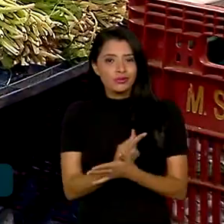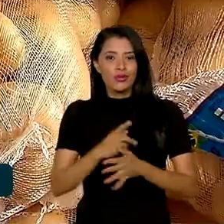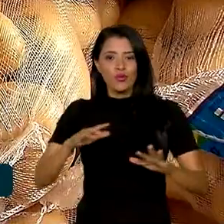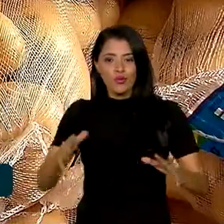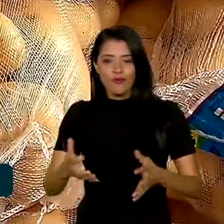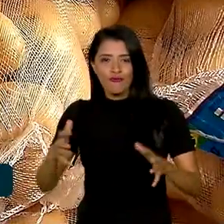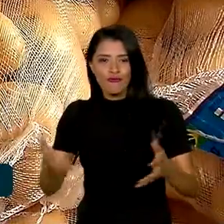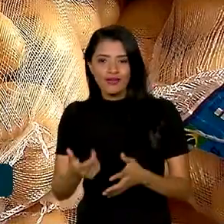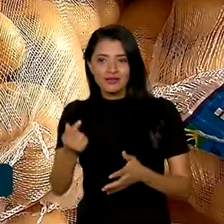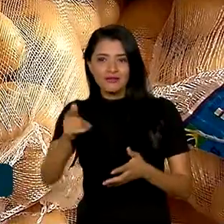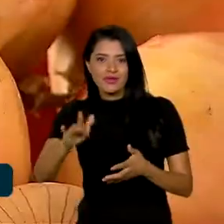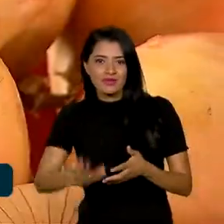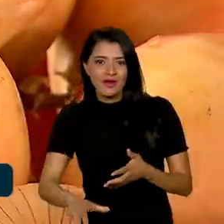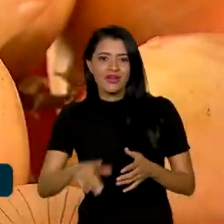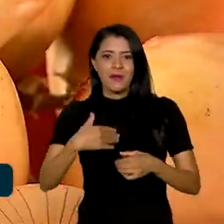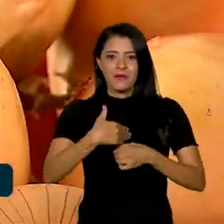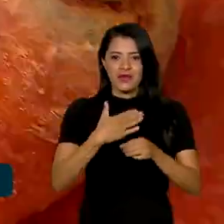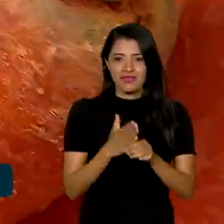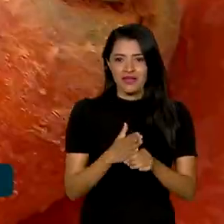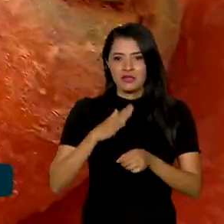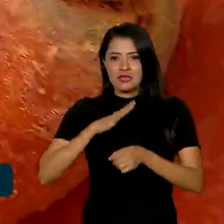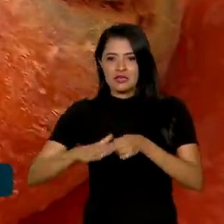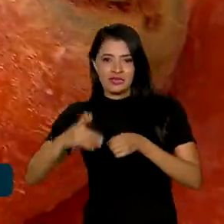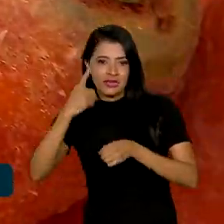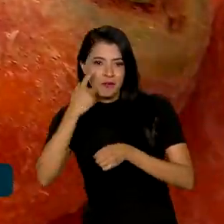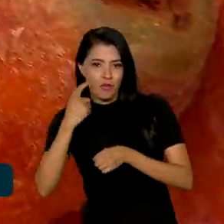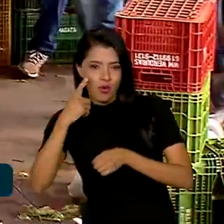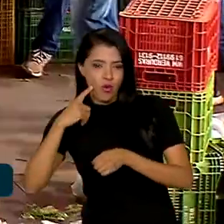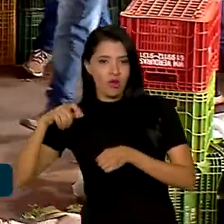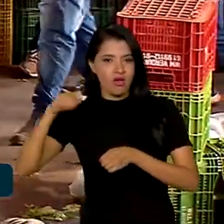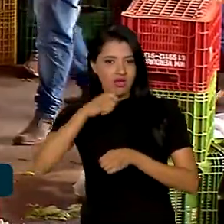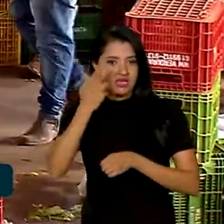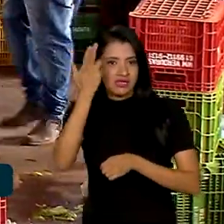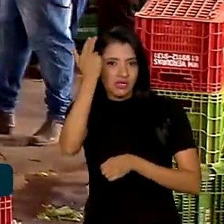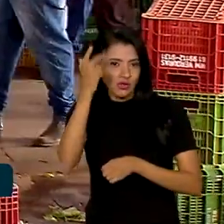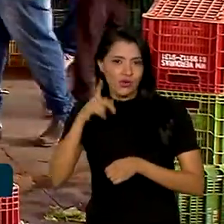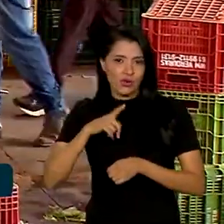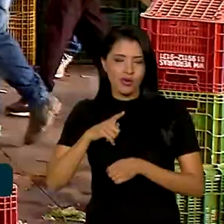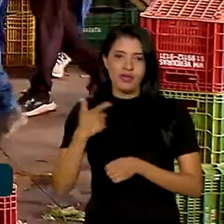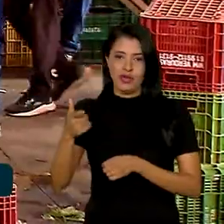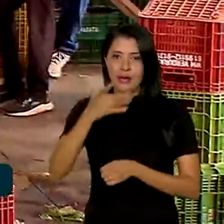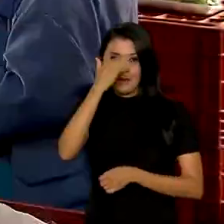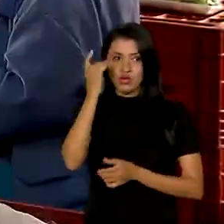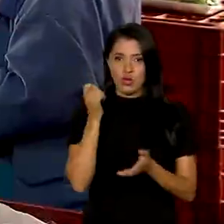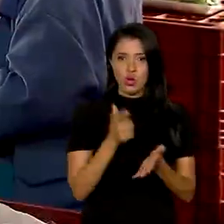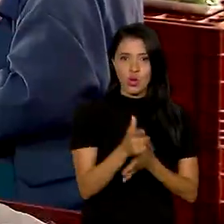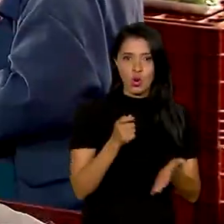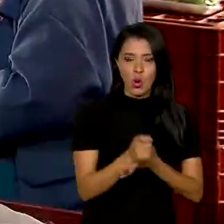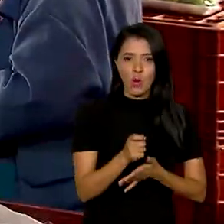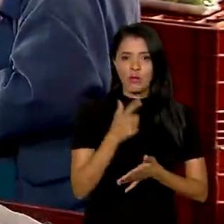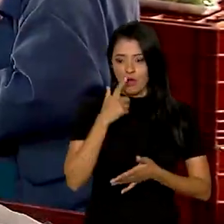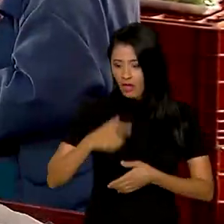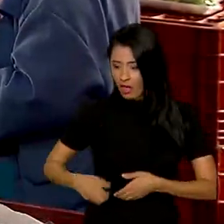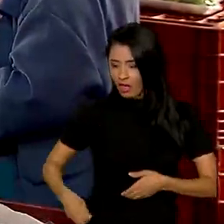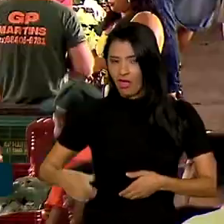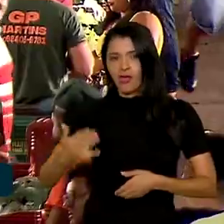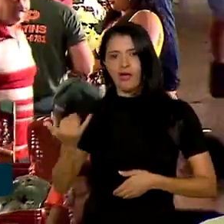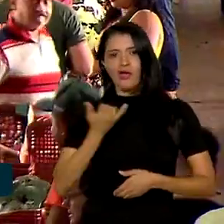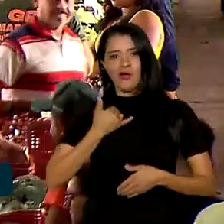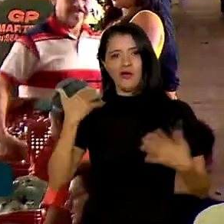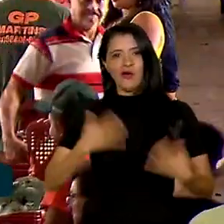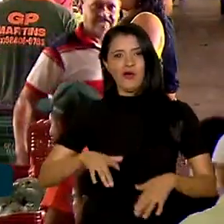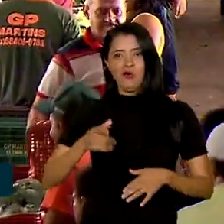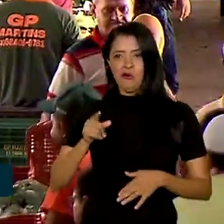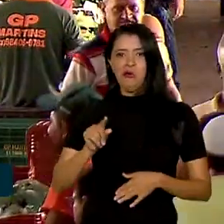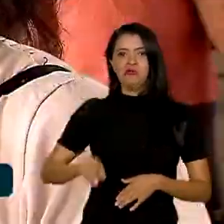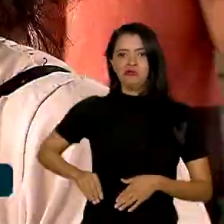alface, a batata, a cebola e a cenoura. E o bolso do consumidor confirmou a informação na